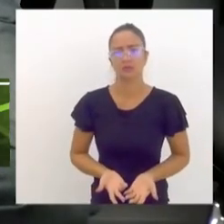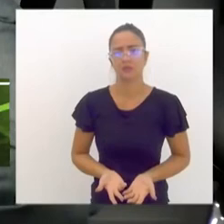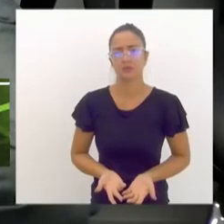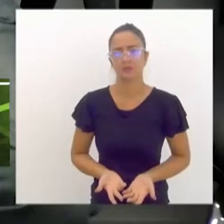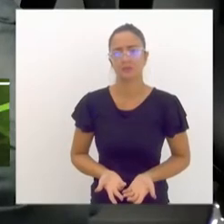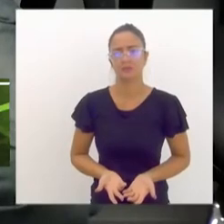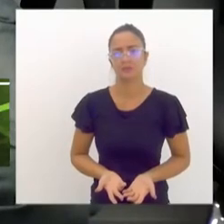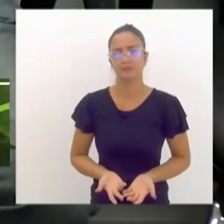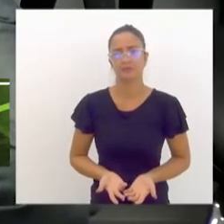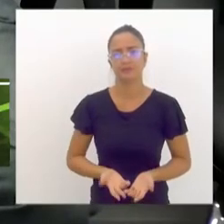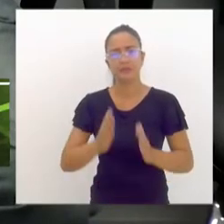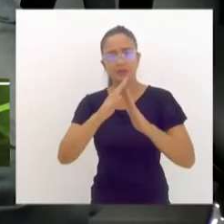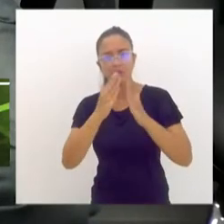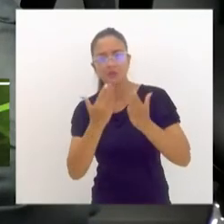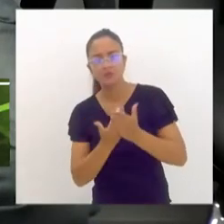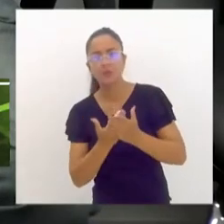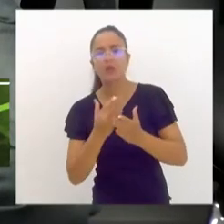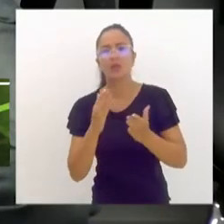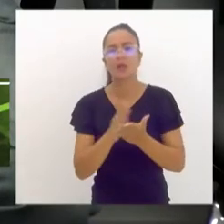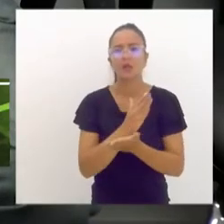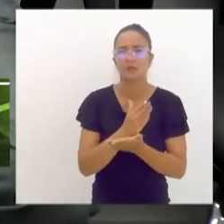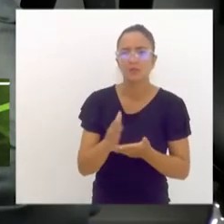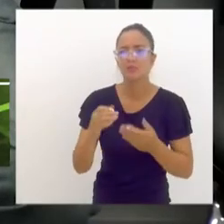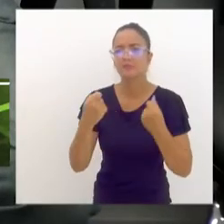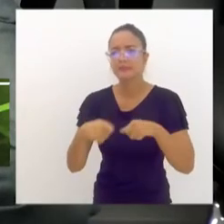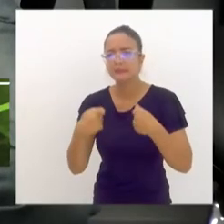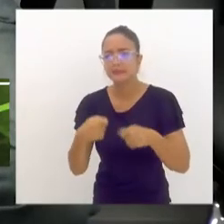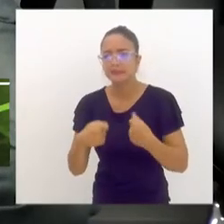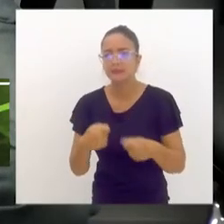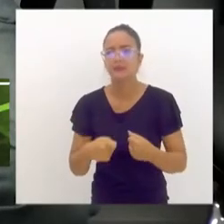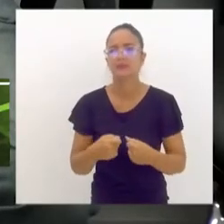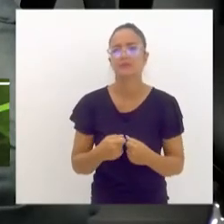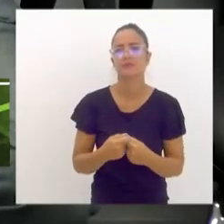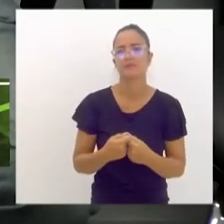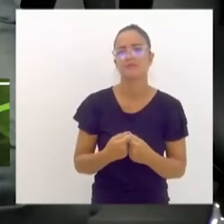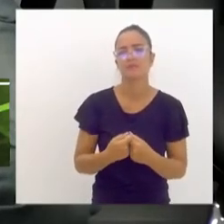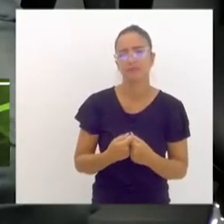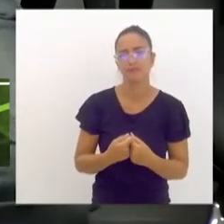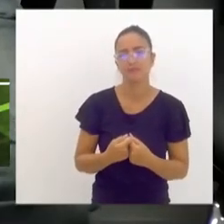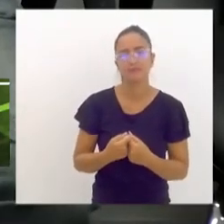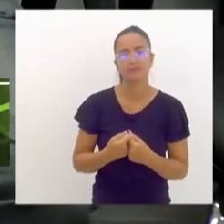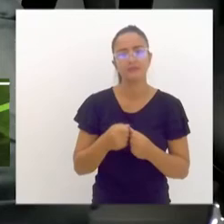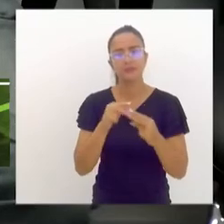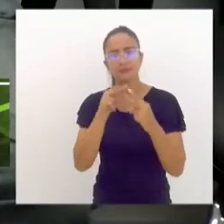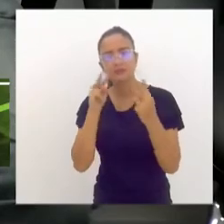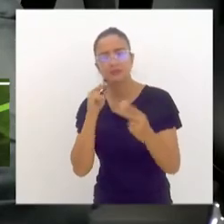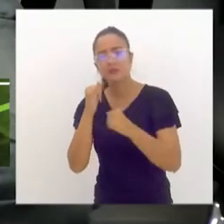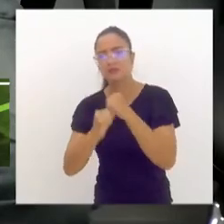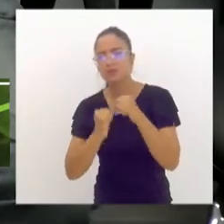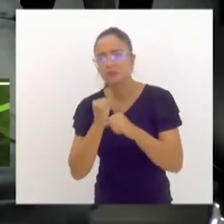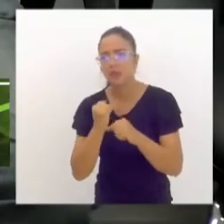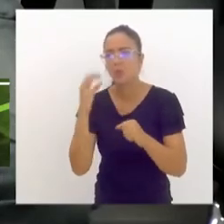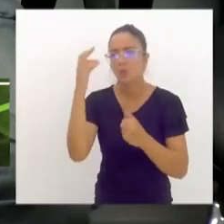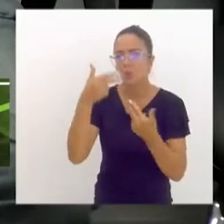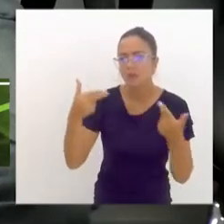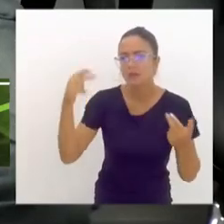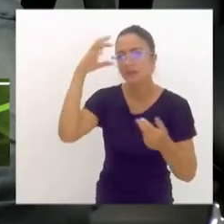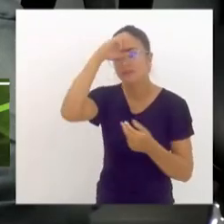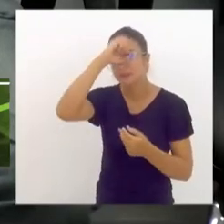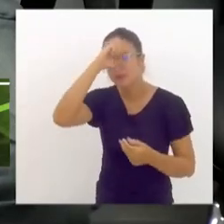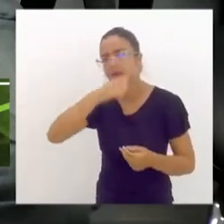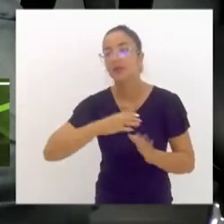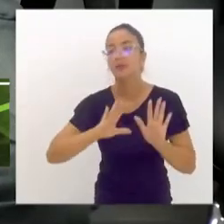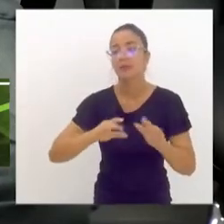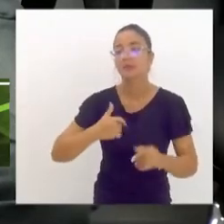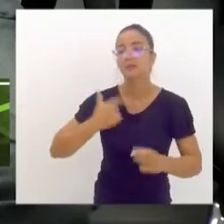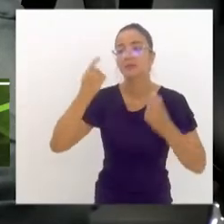construção, né, digital, que é a sala maker. A preocupação de atingir